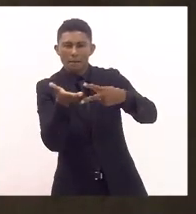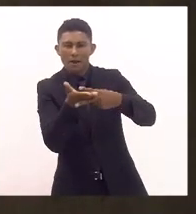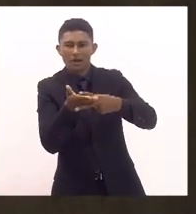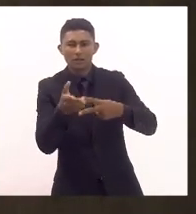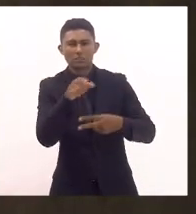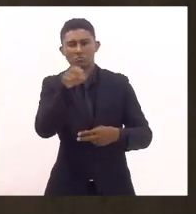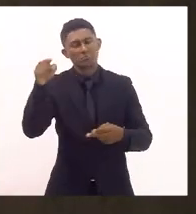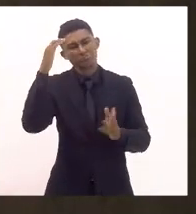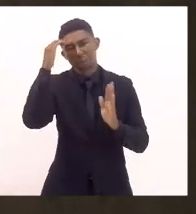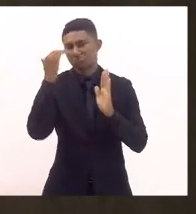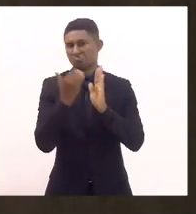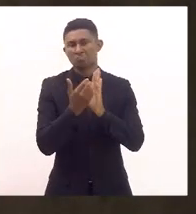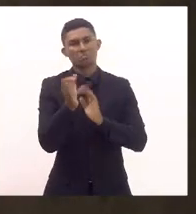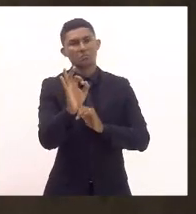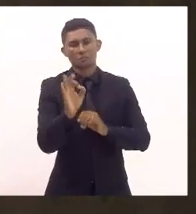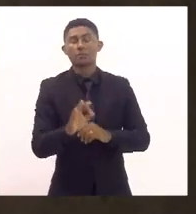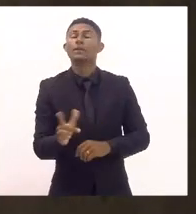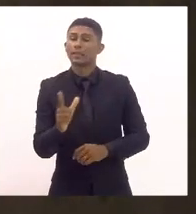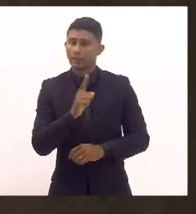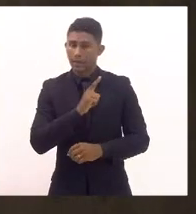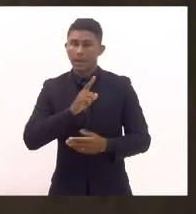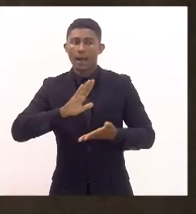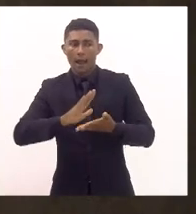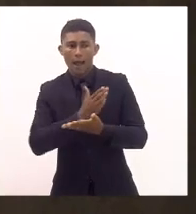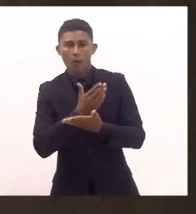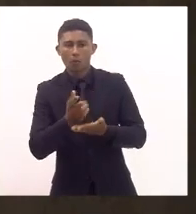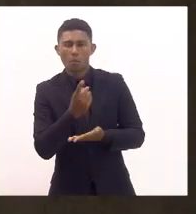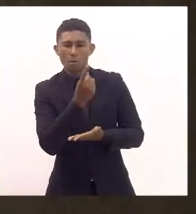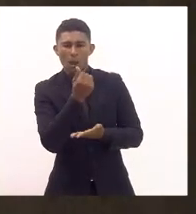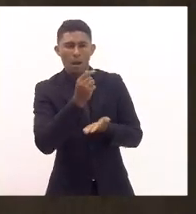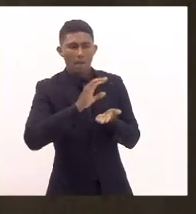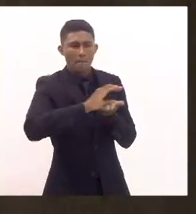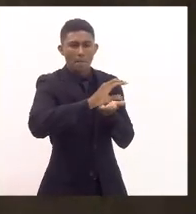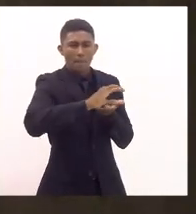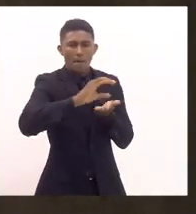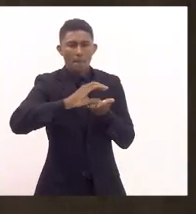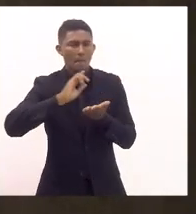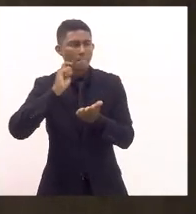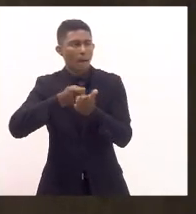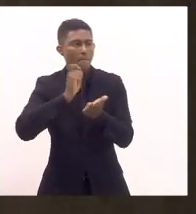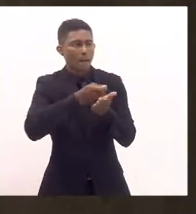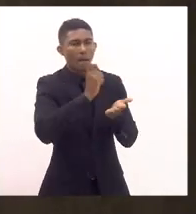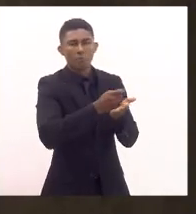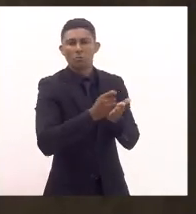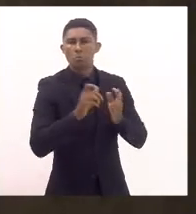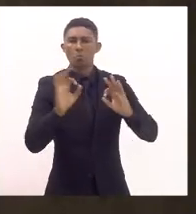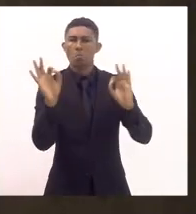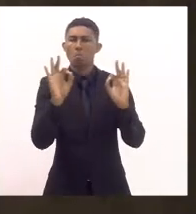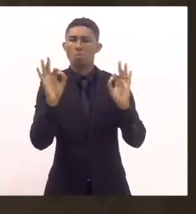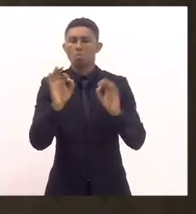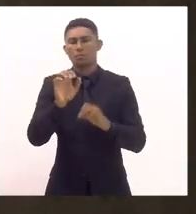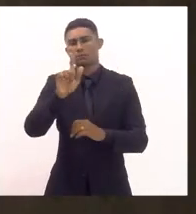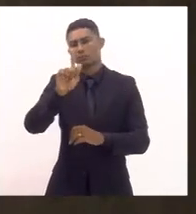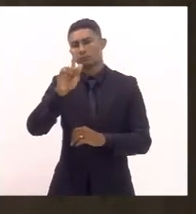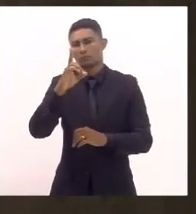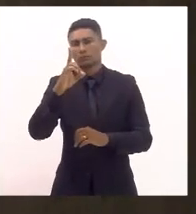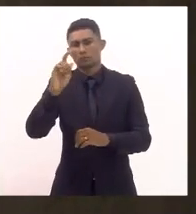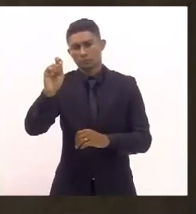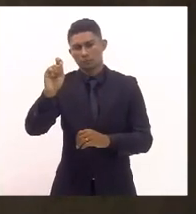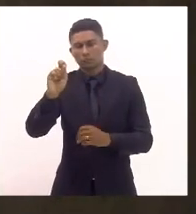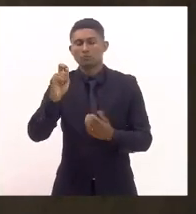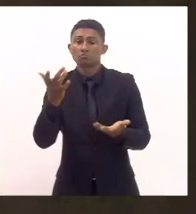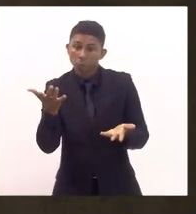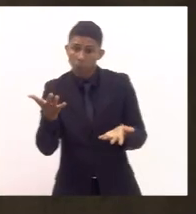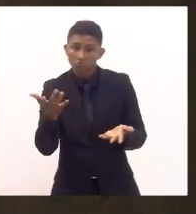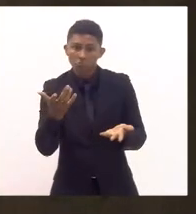então tem algumas gratificações que não estão sendo contempladas a g d a por exemplo é